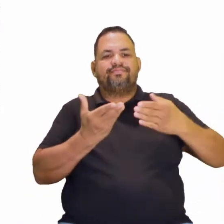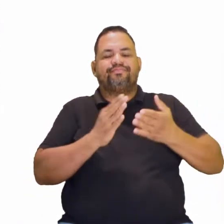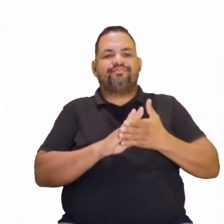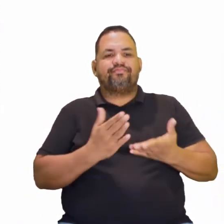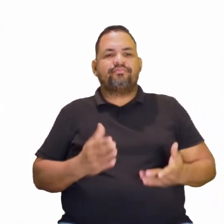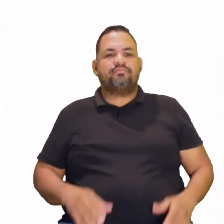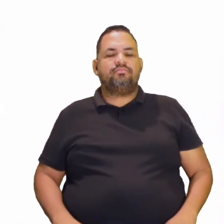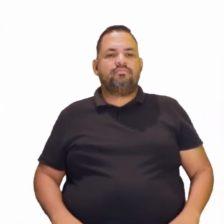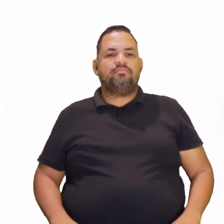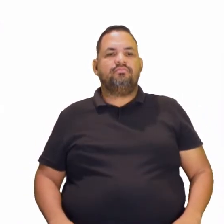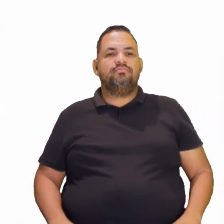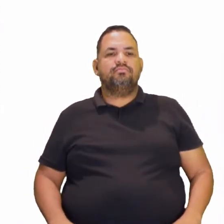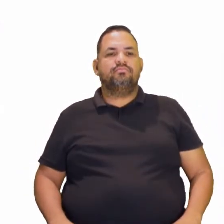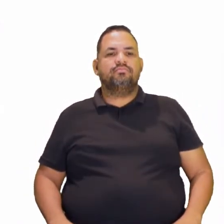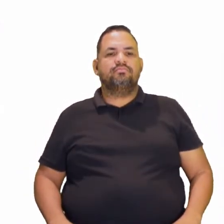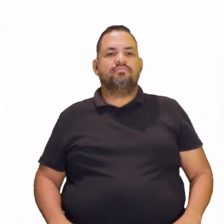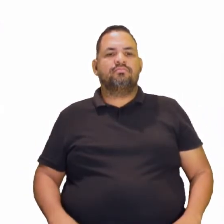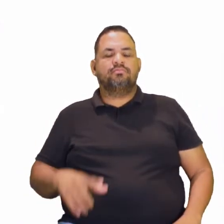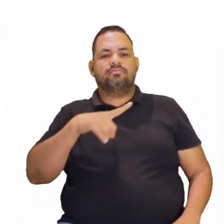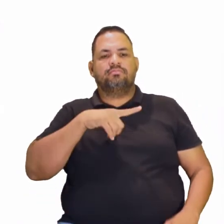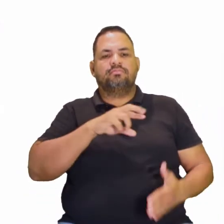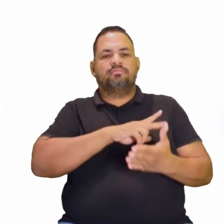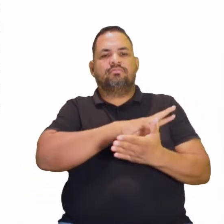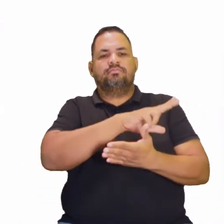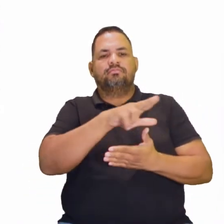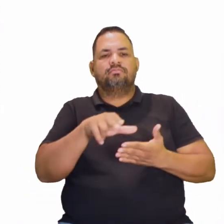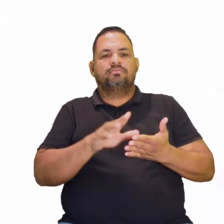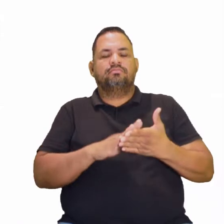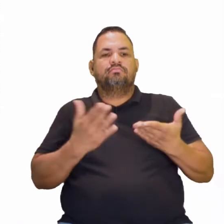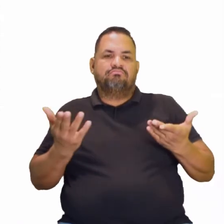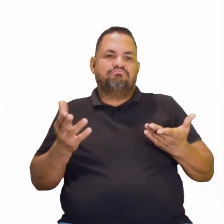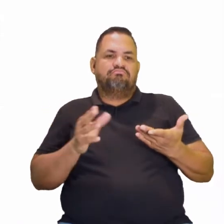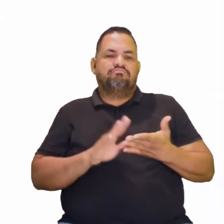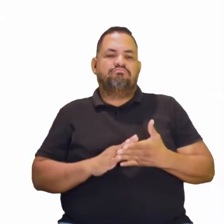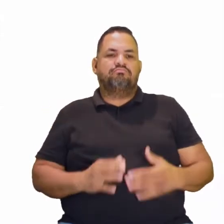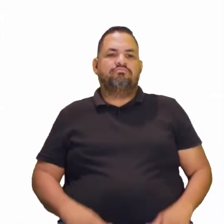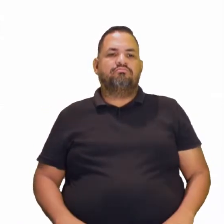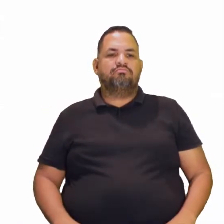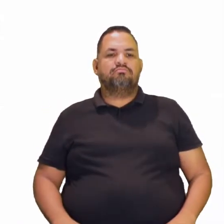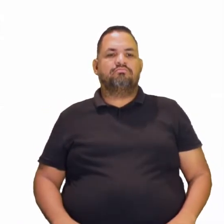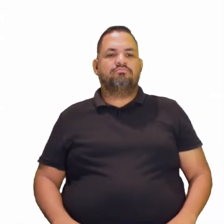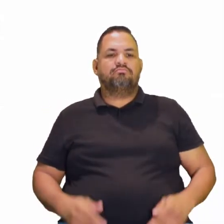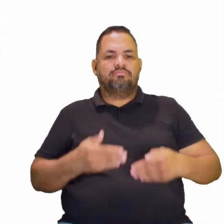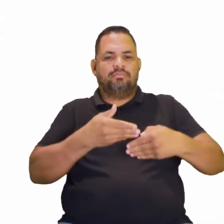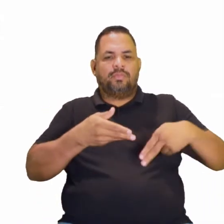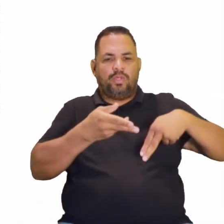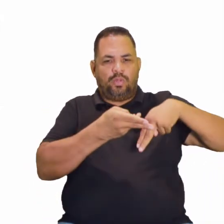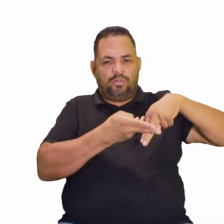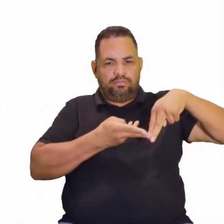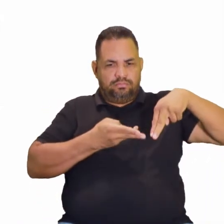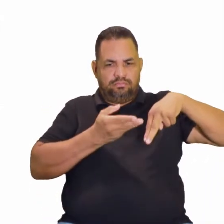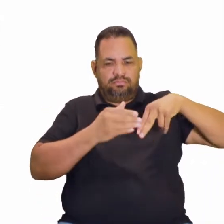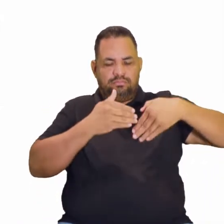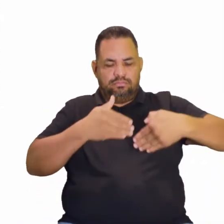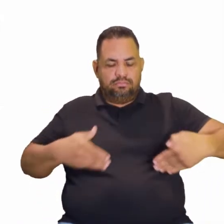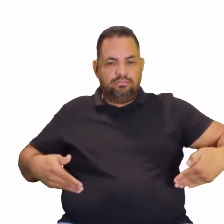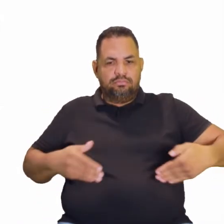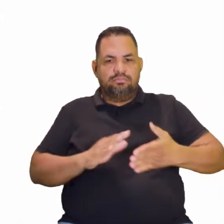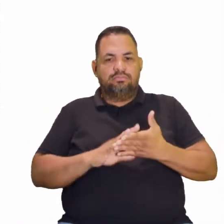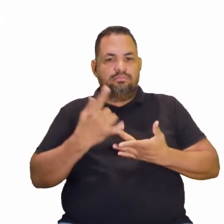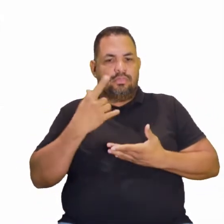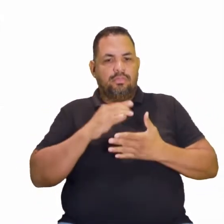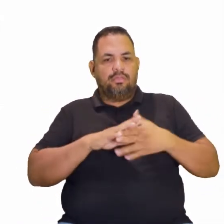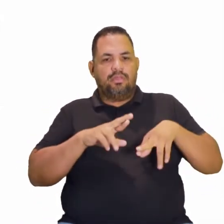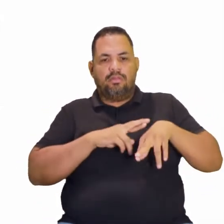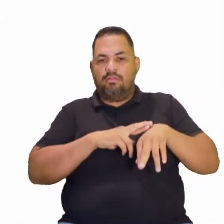para a tela, às vezes muda, sabe? Porque tem várias versões também. Então, a saia é roxa, porém não é percebida